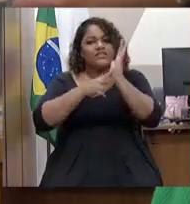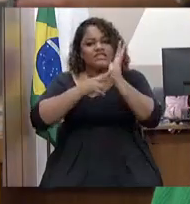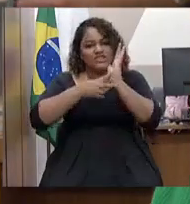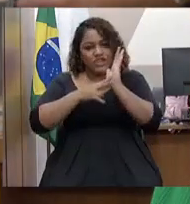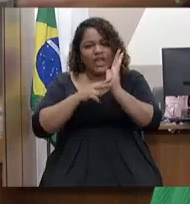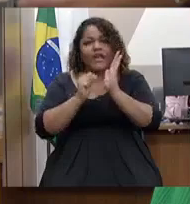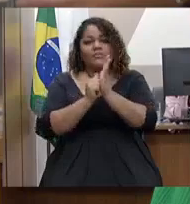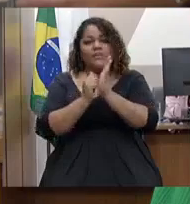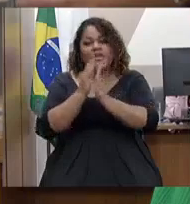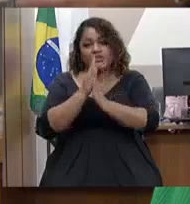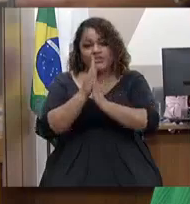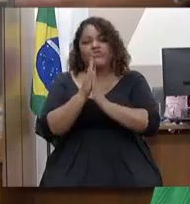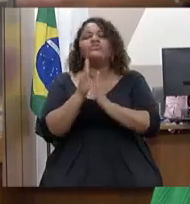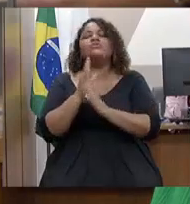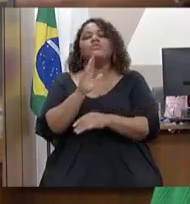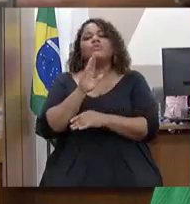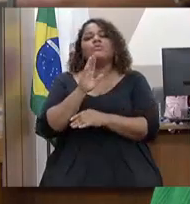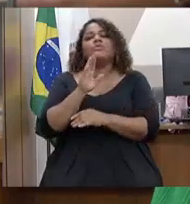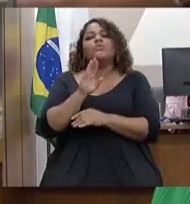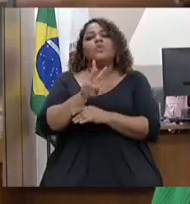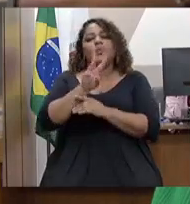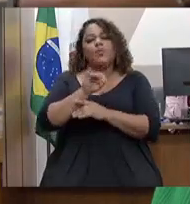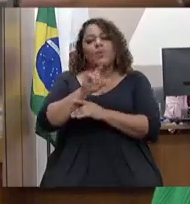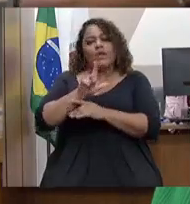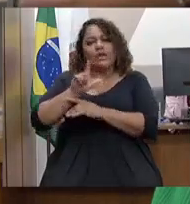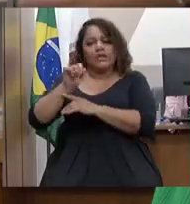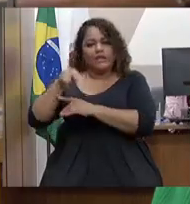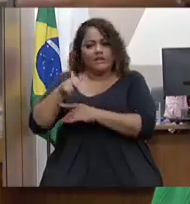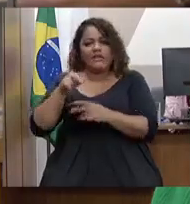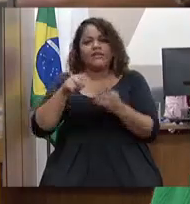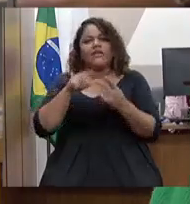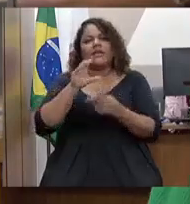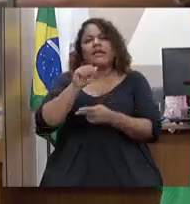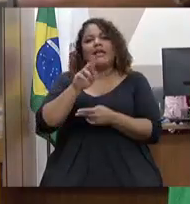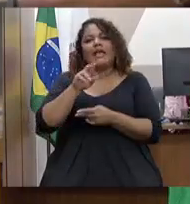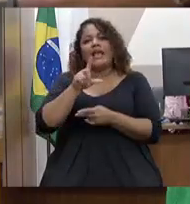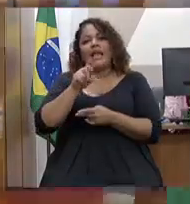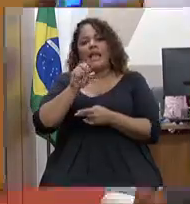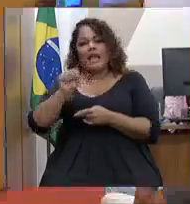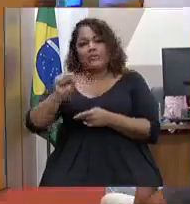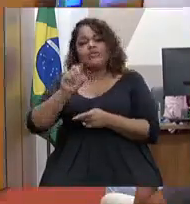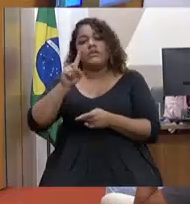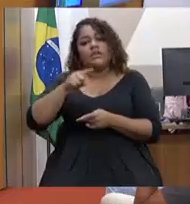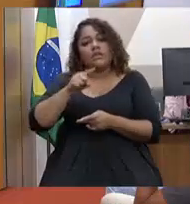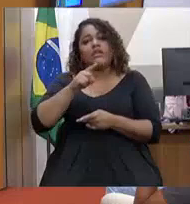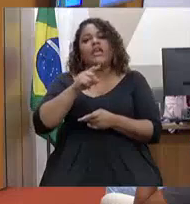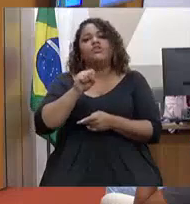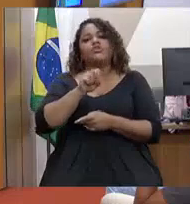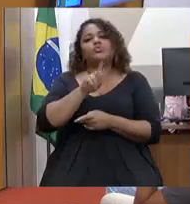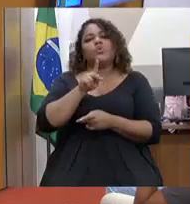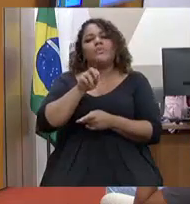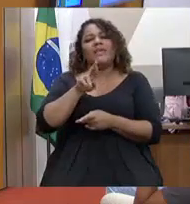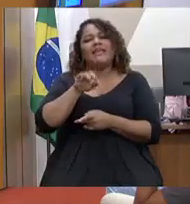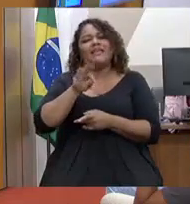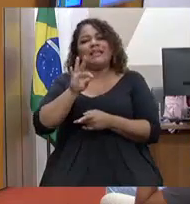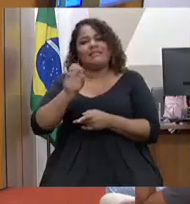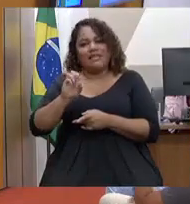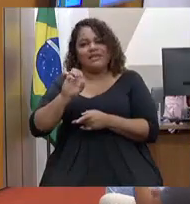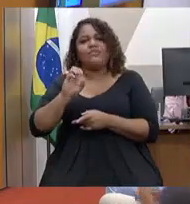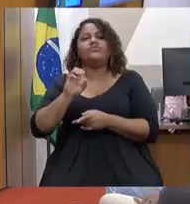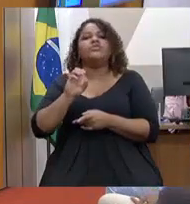William Carlos Calazans nosso superintendente Regional de trabalho menina leve o meu abraço Dr